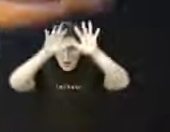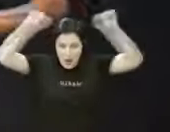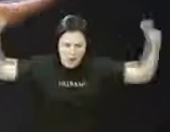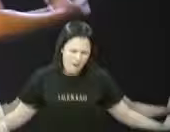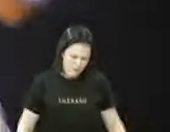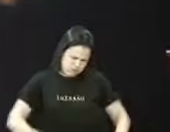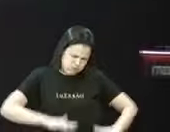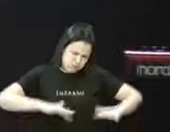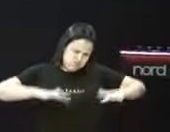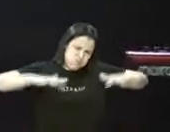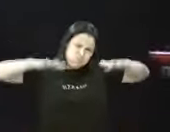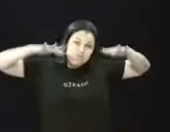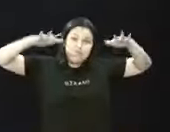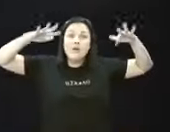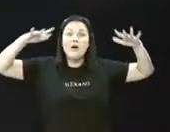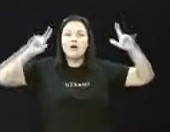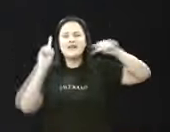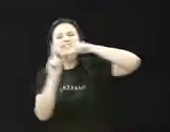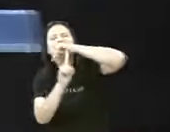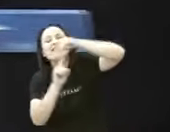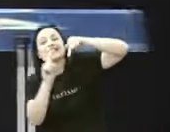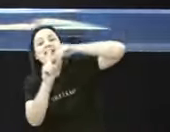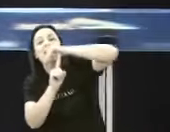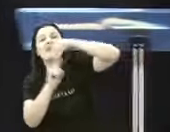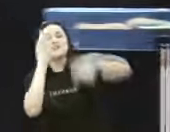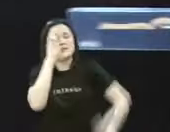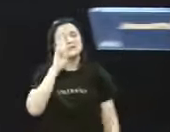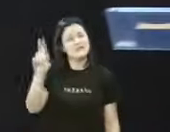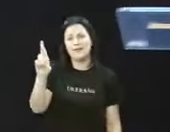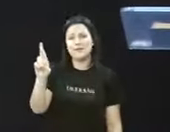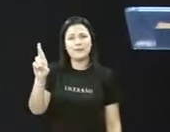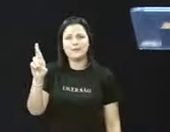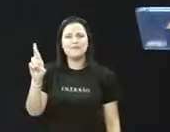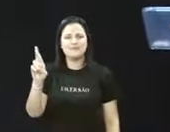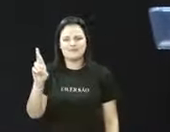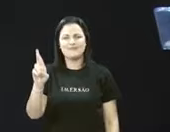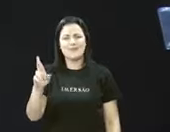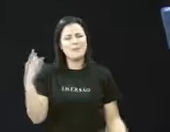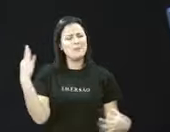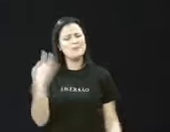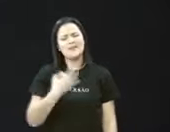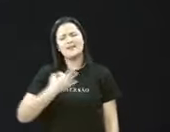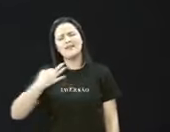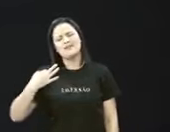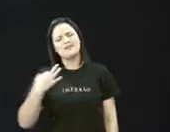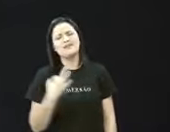Santo, Santo, Santo, Santo é o Senhor dos exércitos. Tem harmonia.